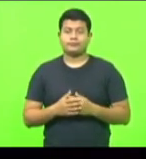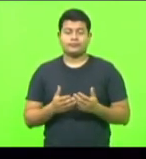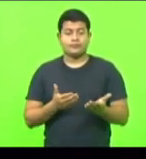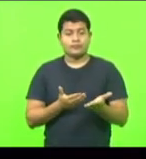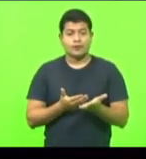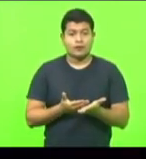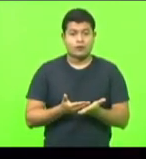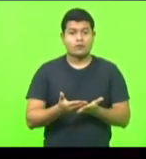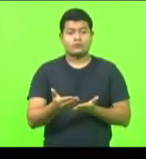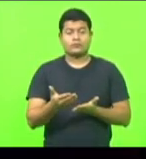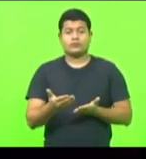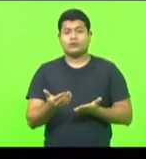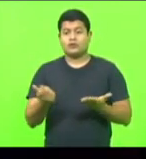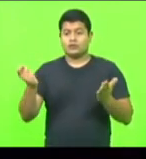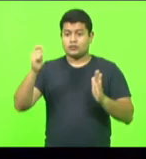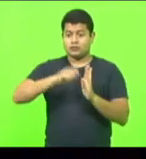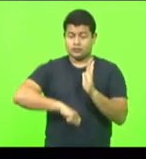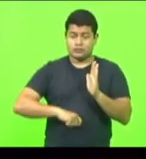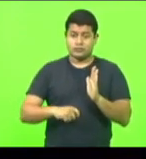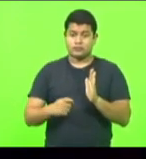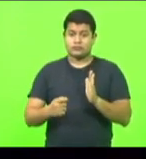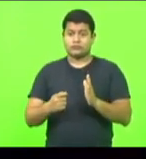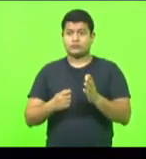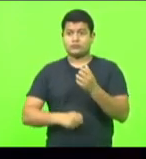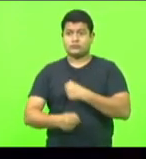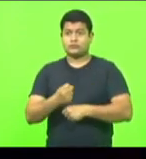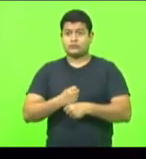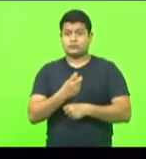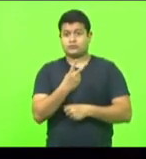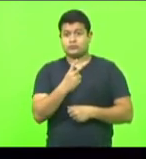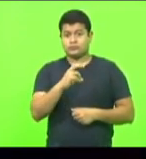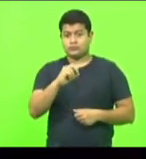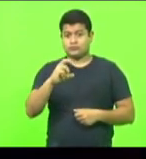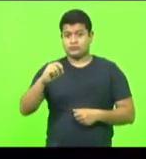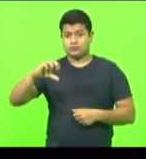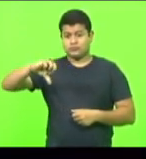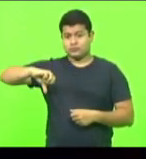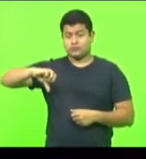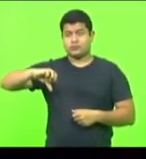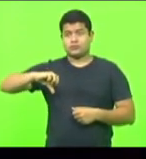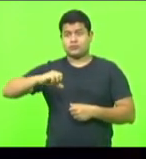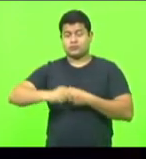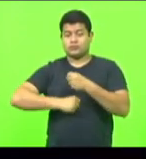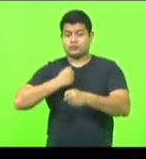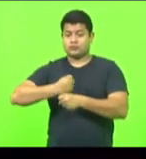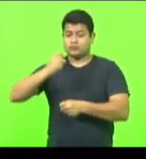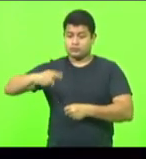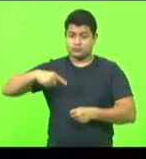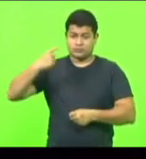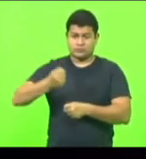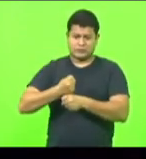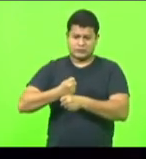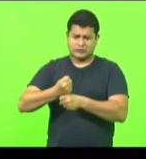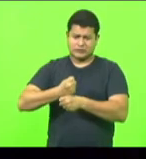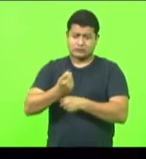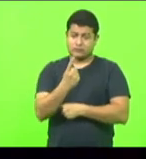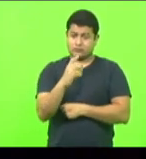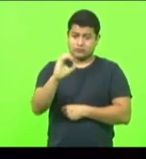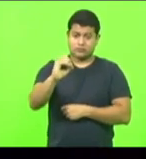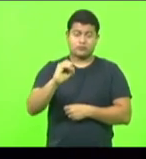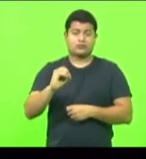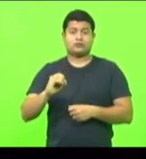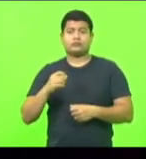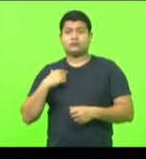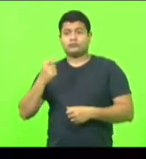da sanção em 2009, de que 10 anos depois seria necessário fazermos